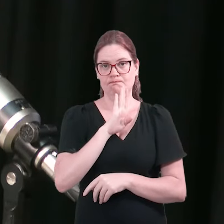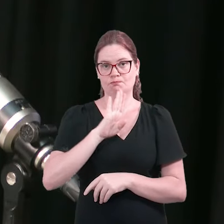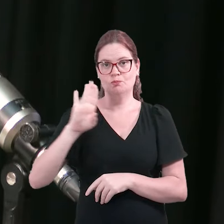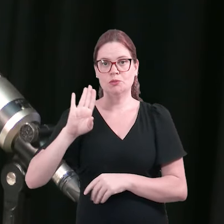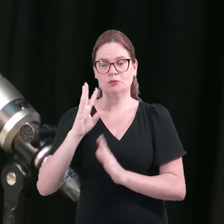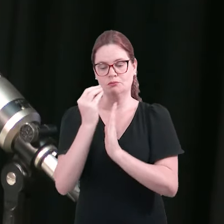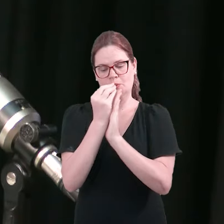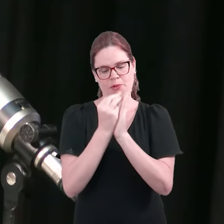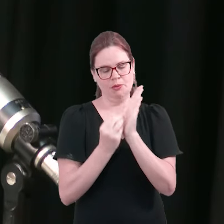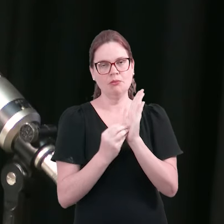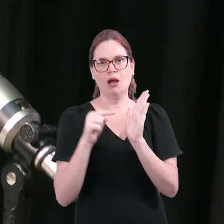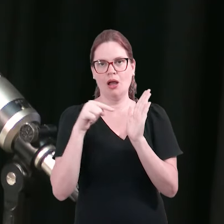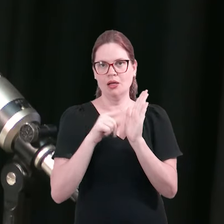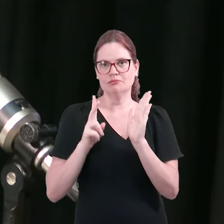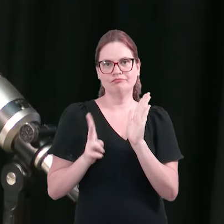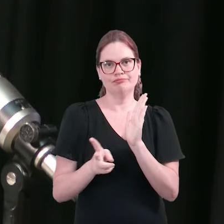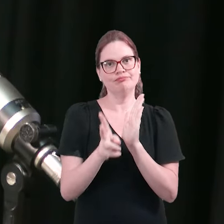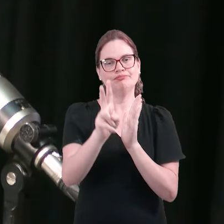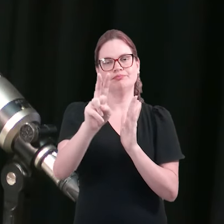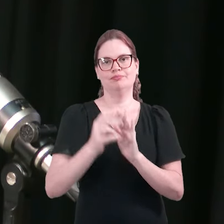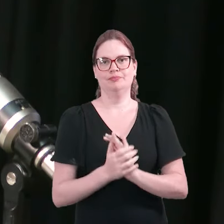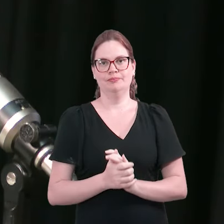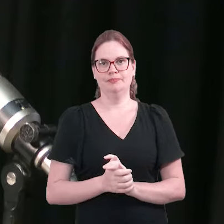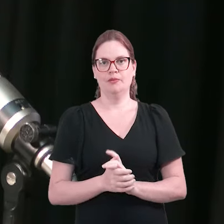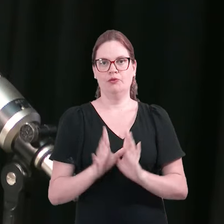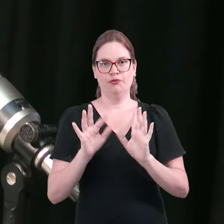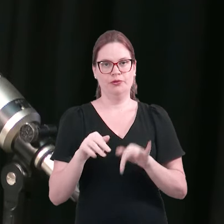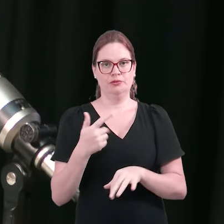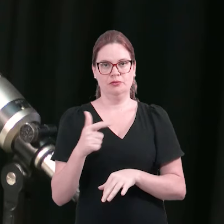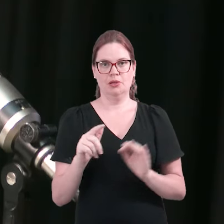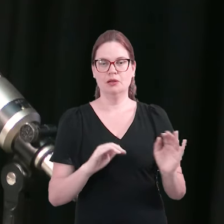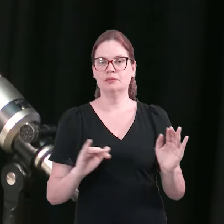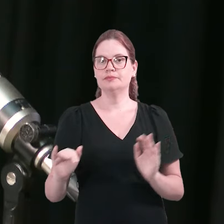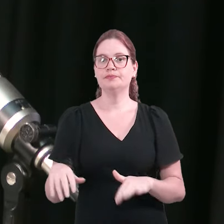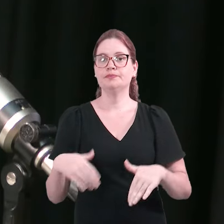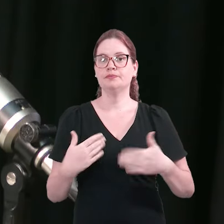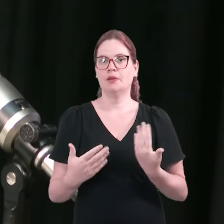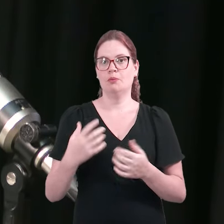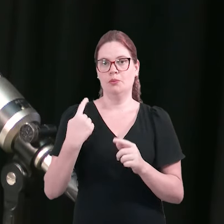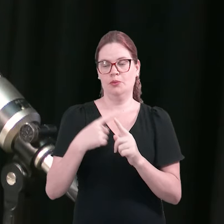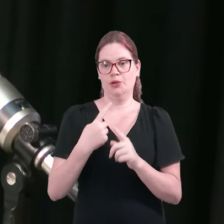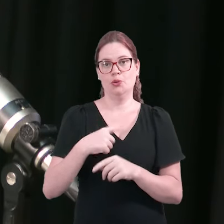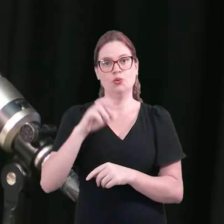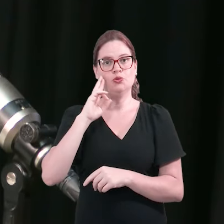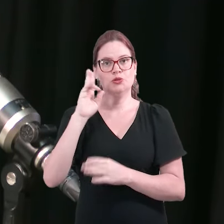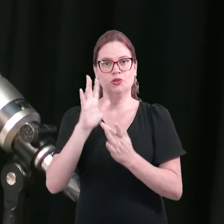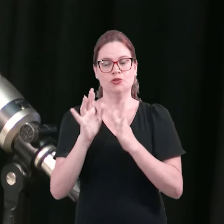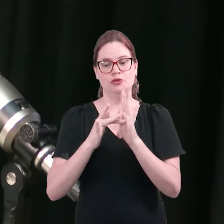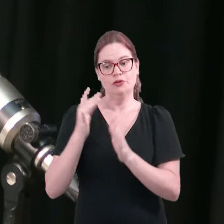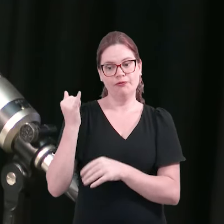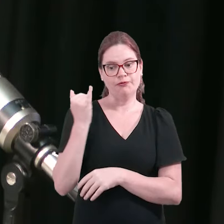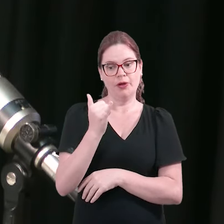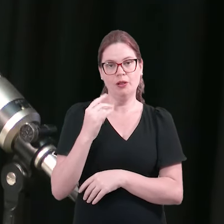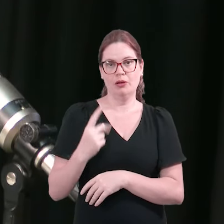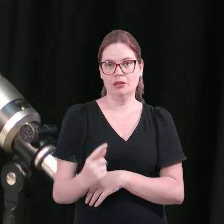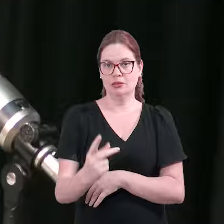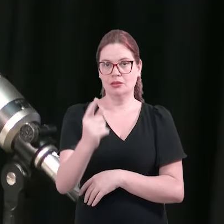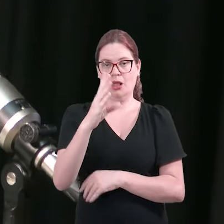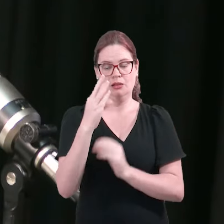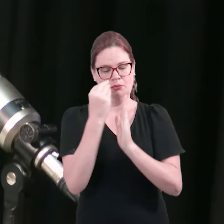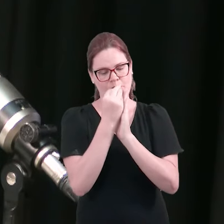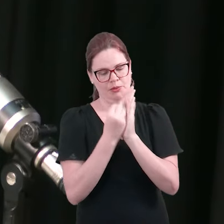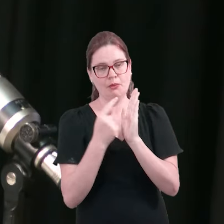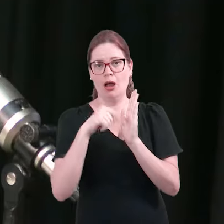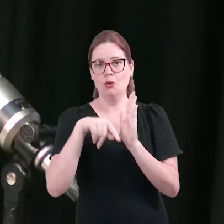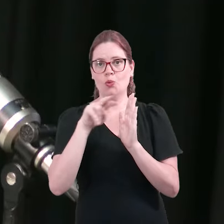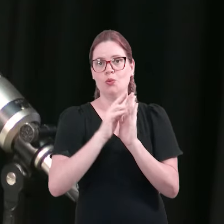Então, mostrando a preservação da Bíblia, a palavra de Deus. As palavras do Senhor são eternas. As coisas deste